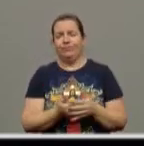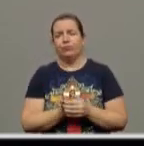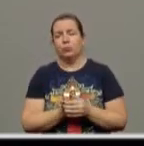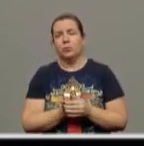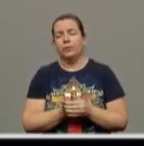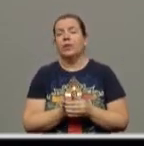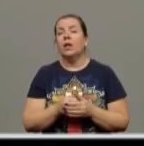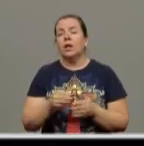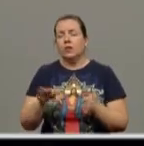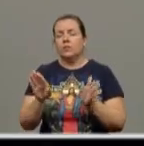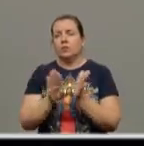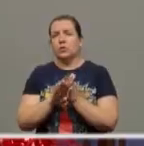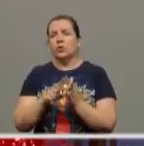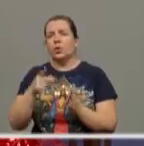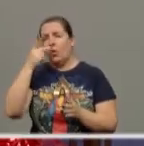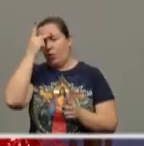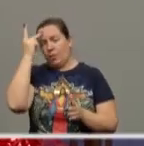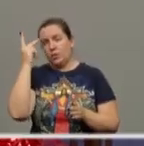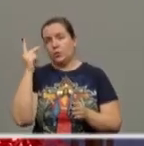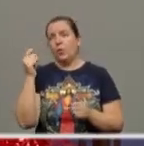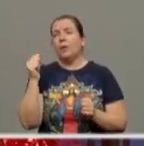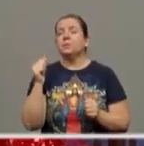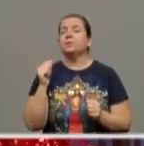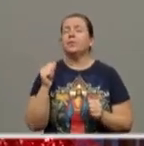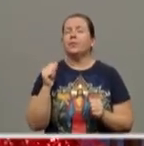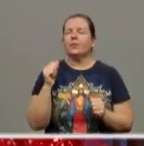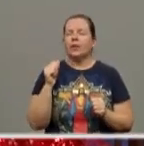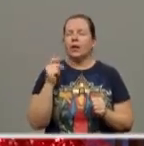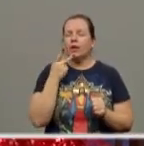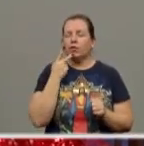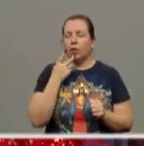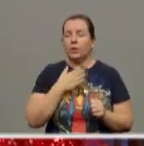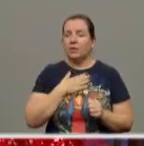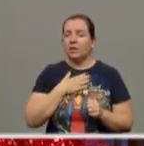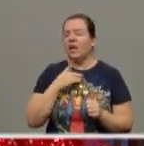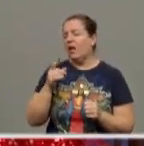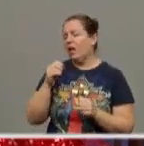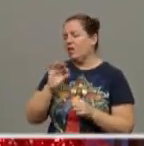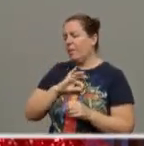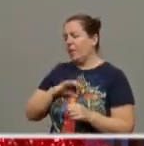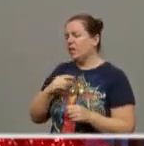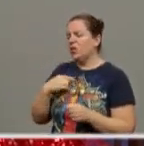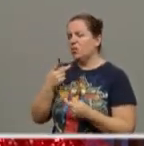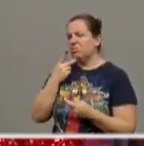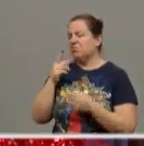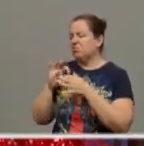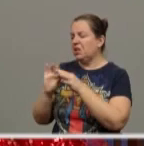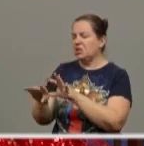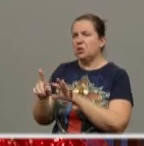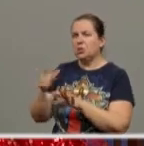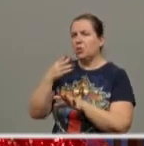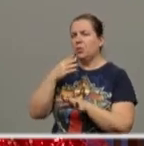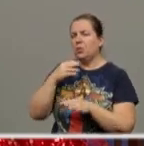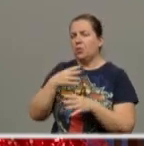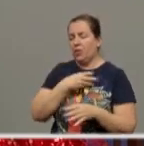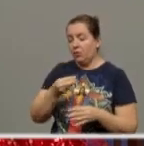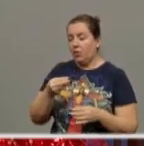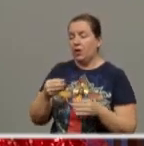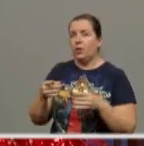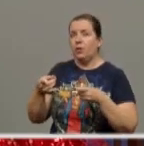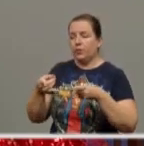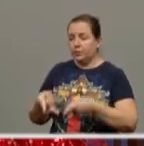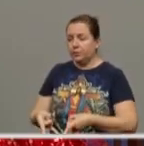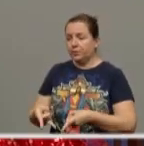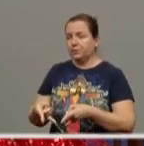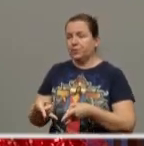padre, eu estou deixando que meu filho vá com a namorada dormir lá dentro de casa, né? Aí eu falei assim, ah, é? Você gosta de levar o